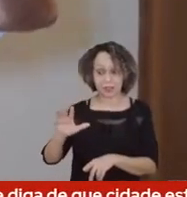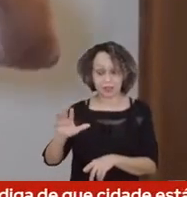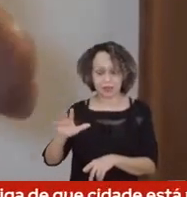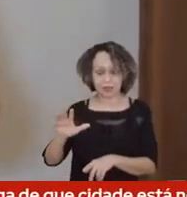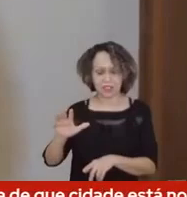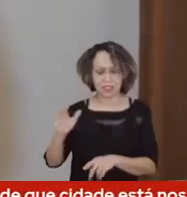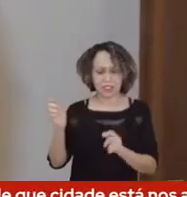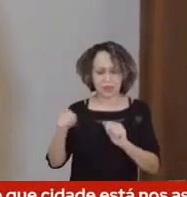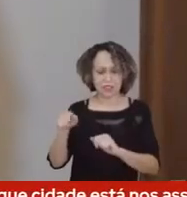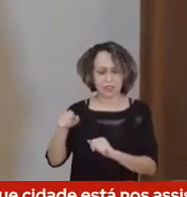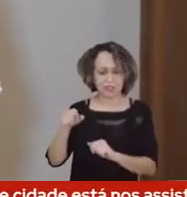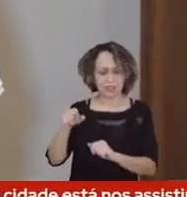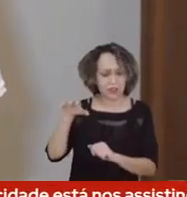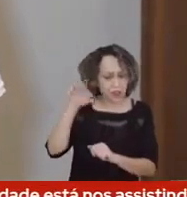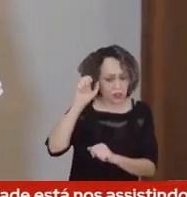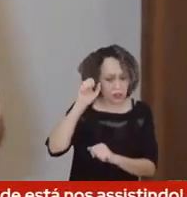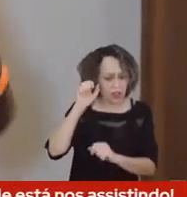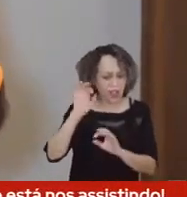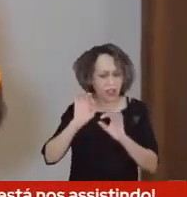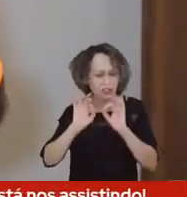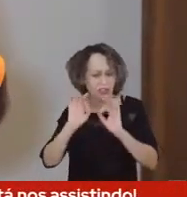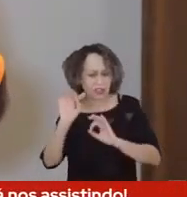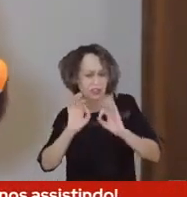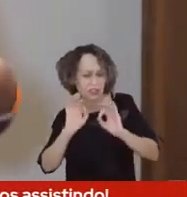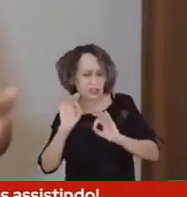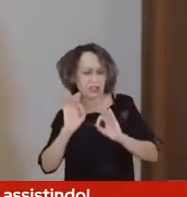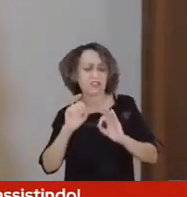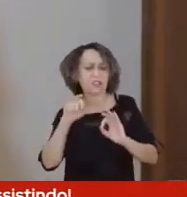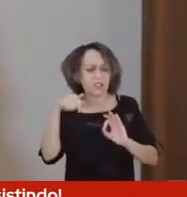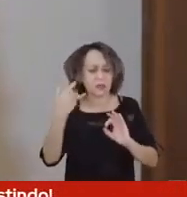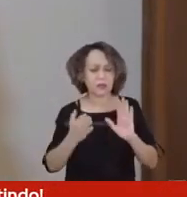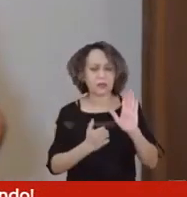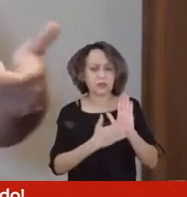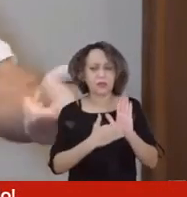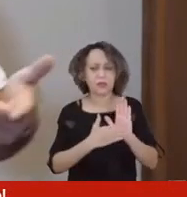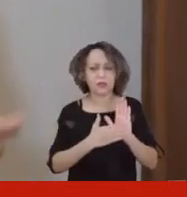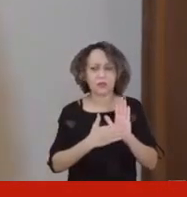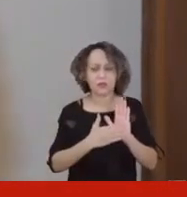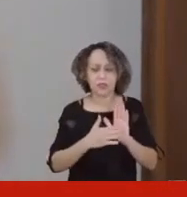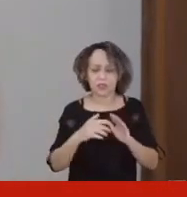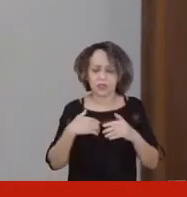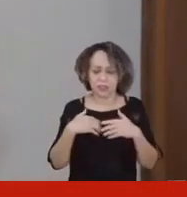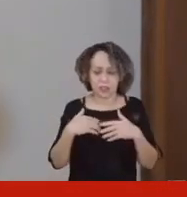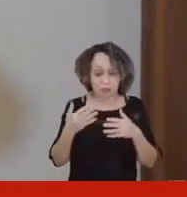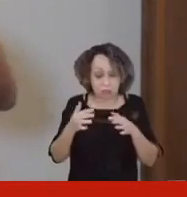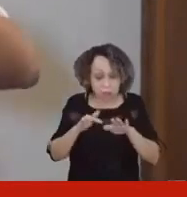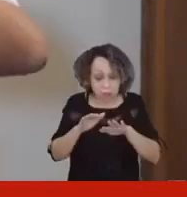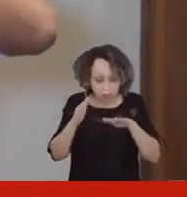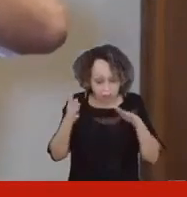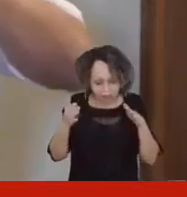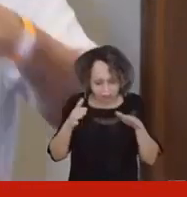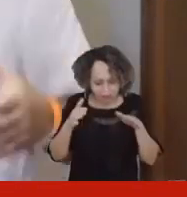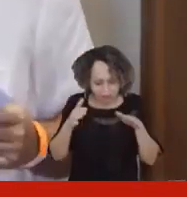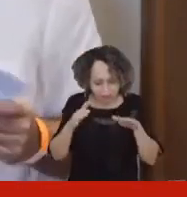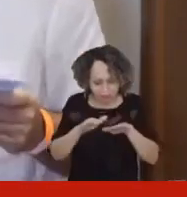e propor, eu me coloco na minha insignificância e vou ler aqui, porque eu não tenho essa capacidade.